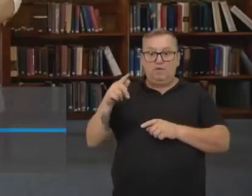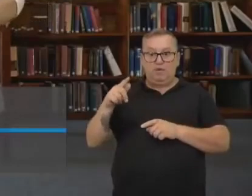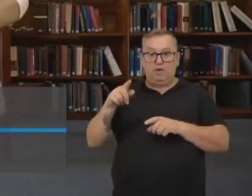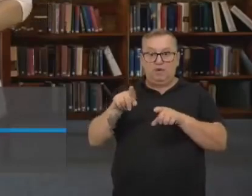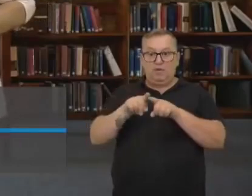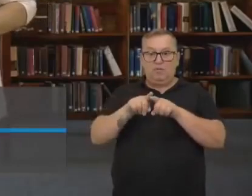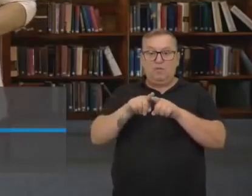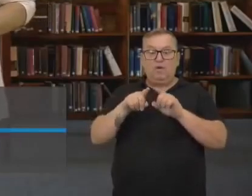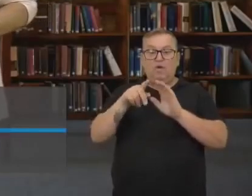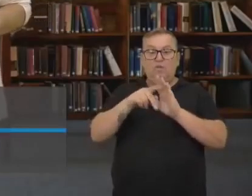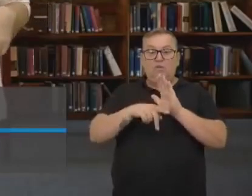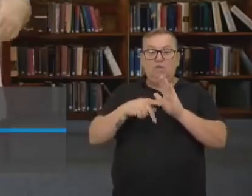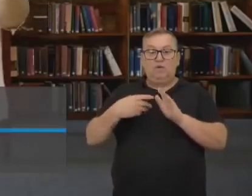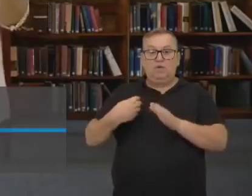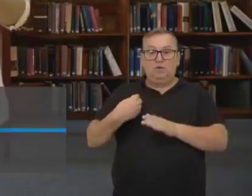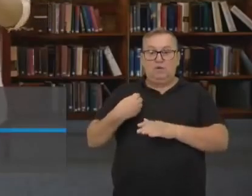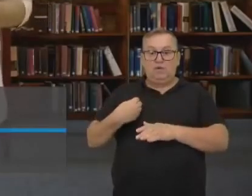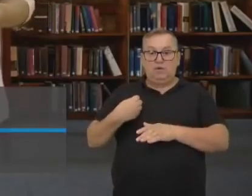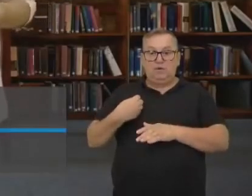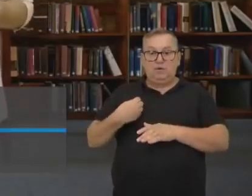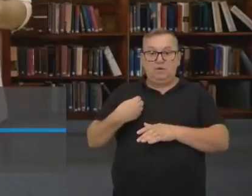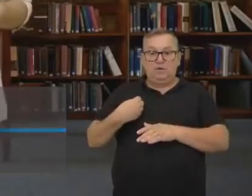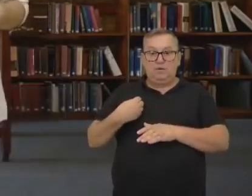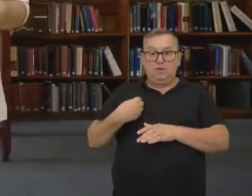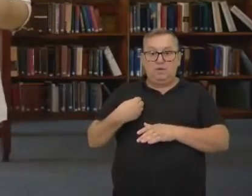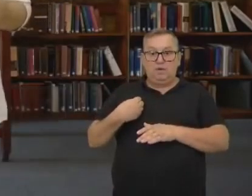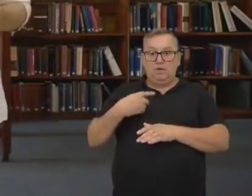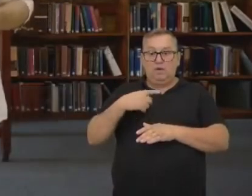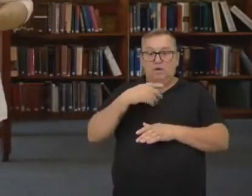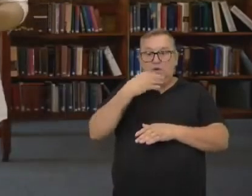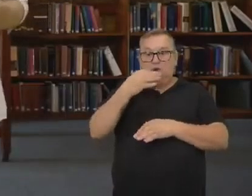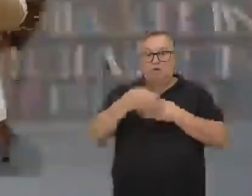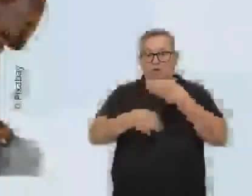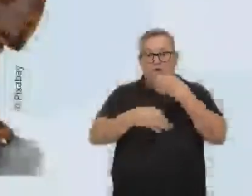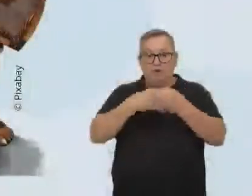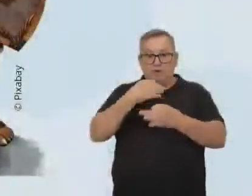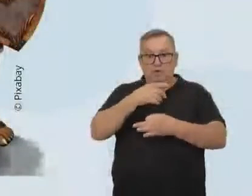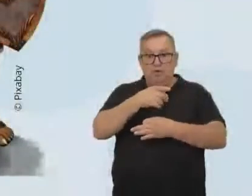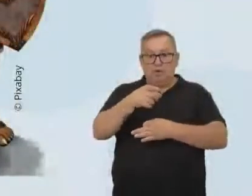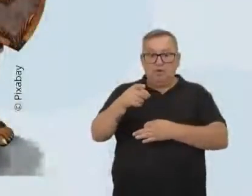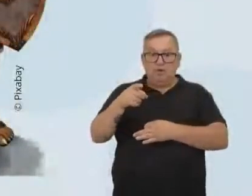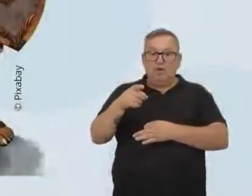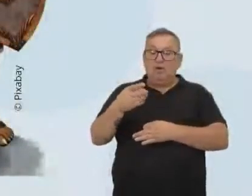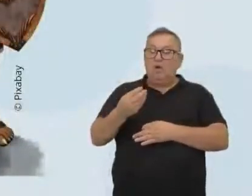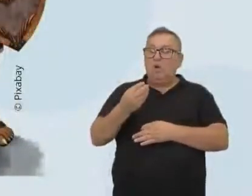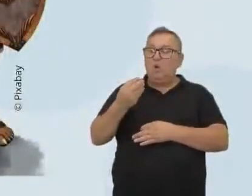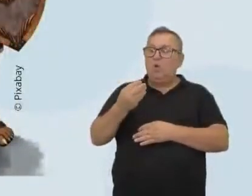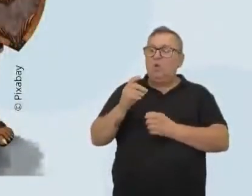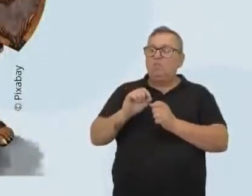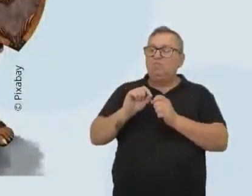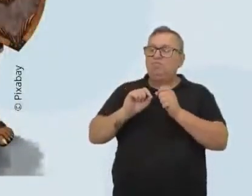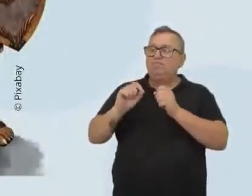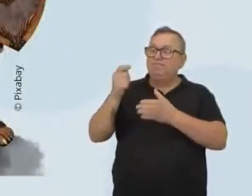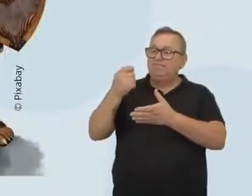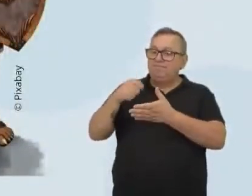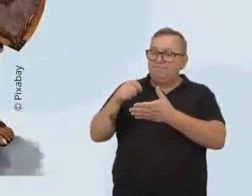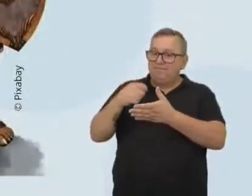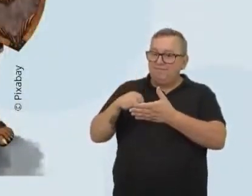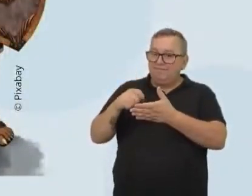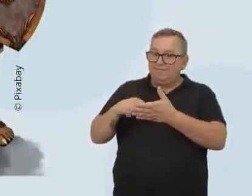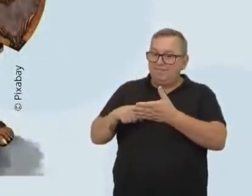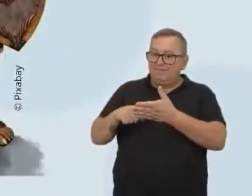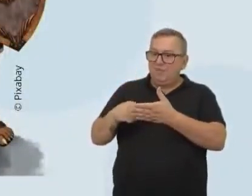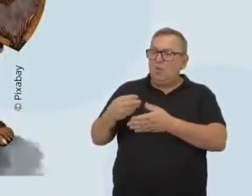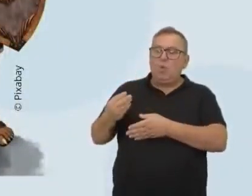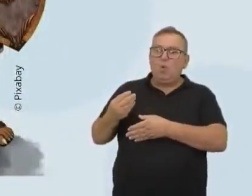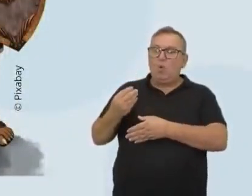de vida. Aí eu chego aí a algumas sugestões para vocês de como que a gente pode trabalhar, né, o nosso diário de